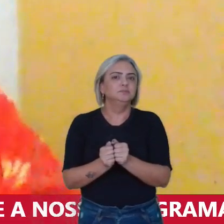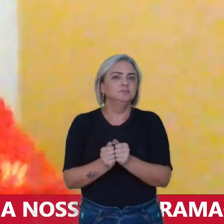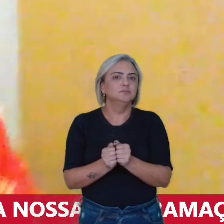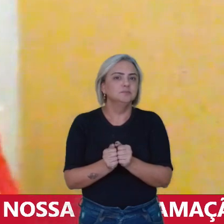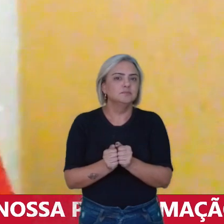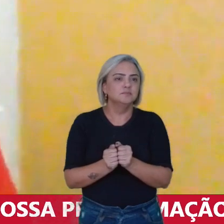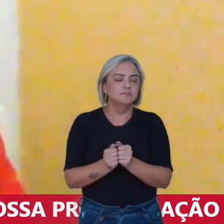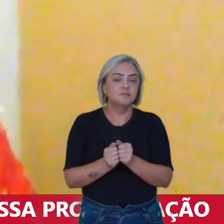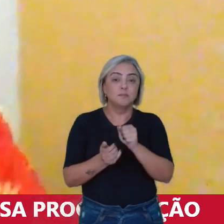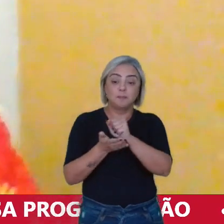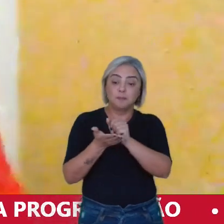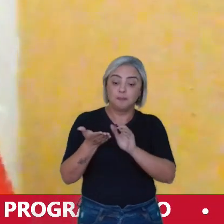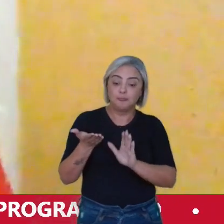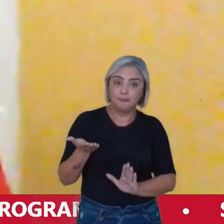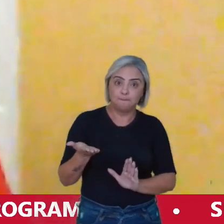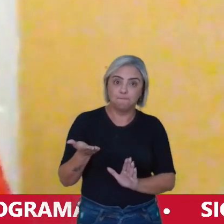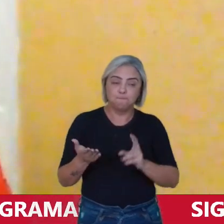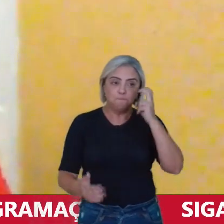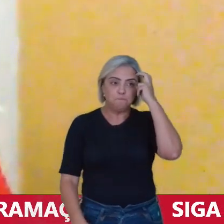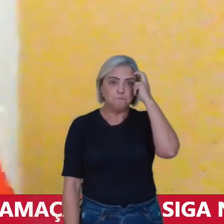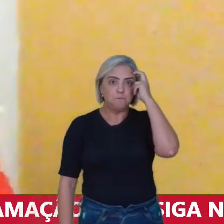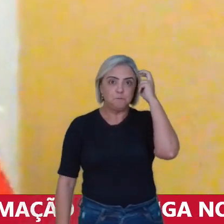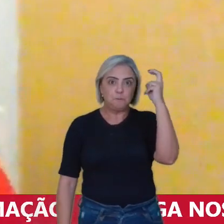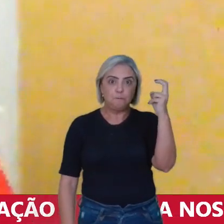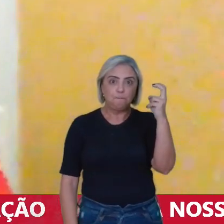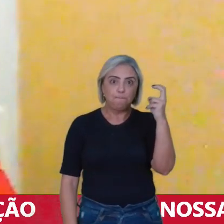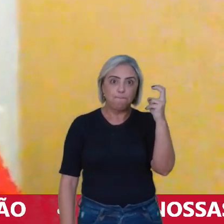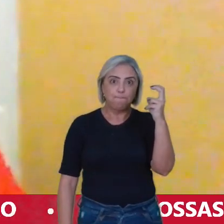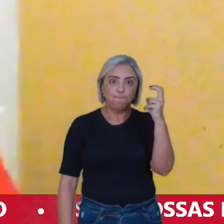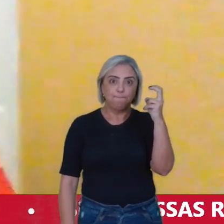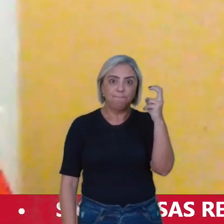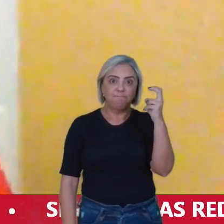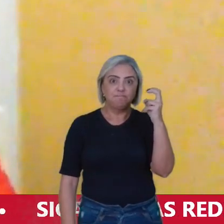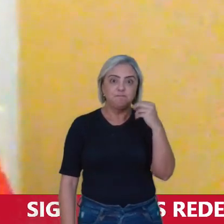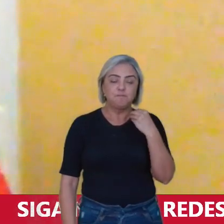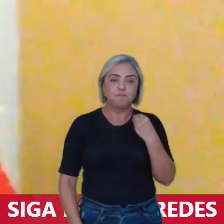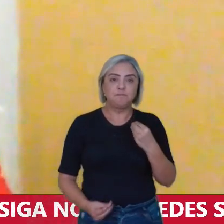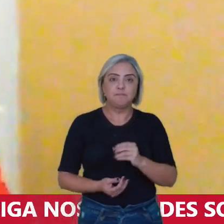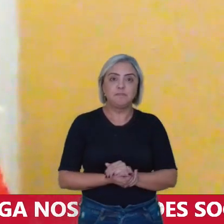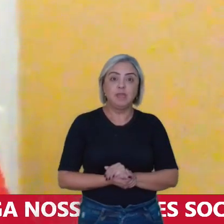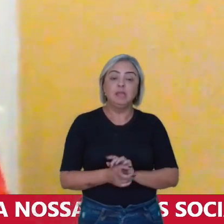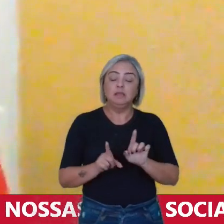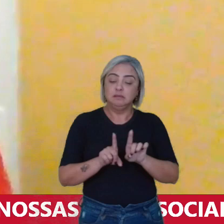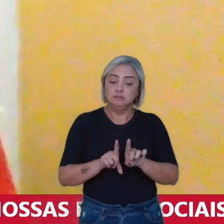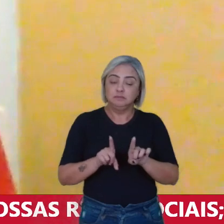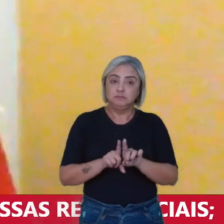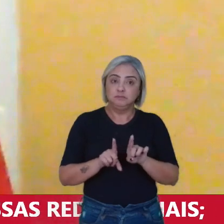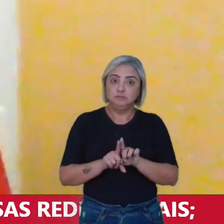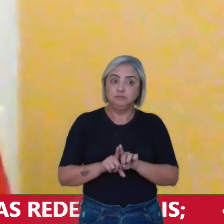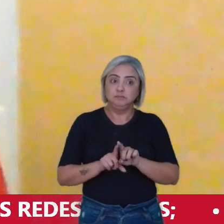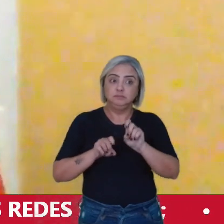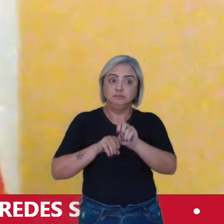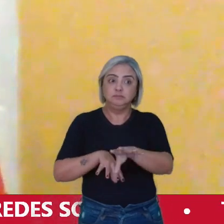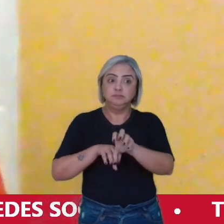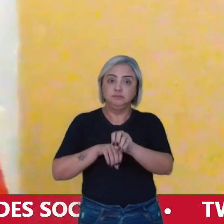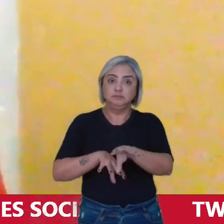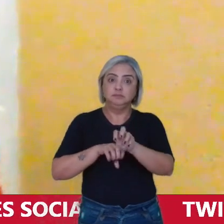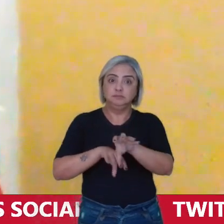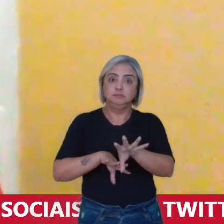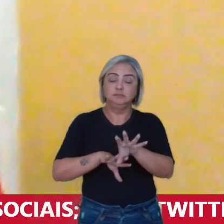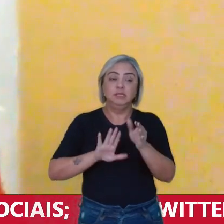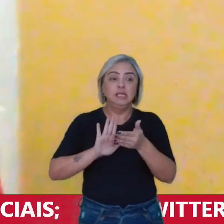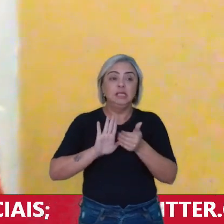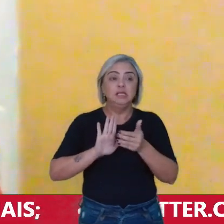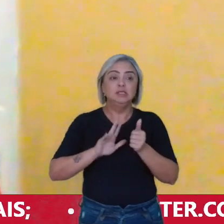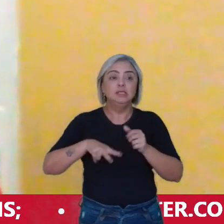nas rações sobre cultura, sobre cultura e sobre a questão da educação,